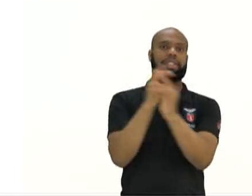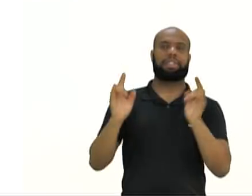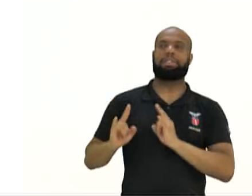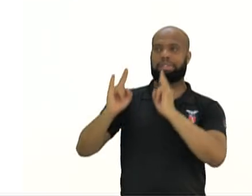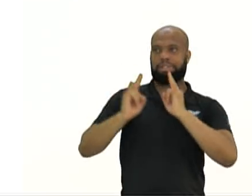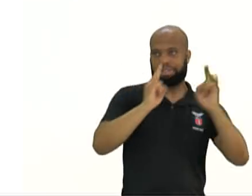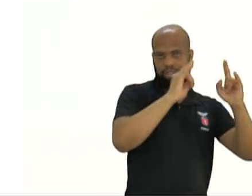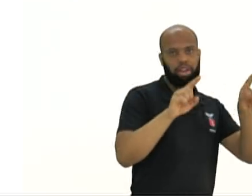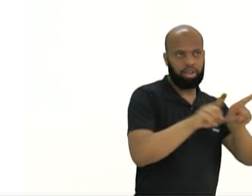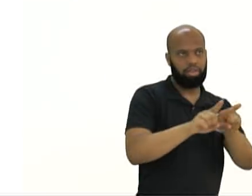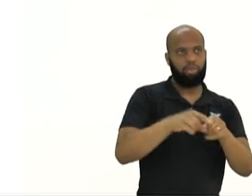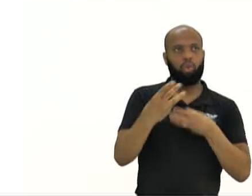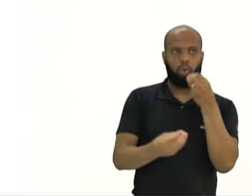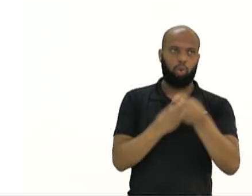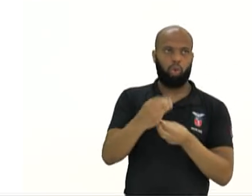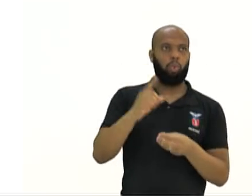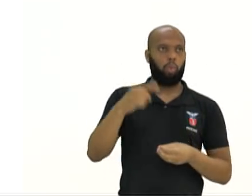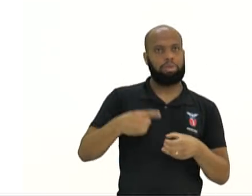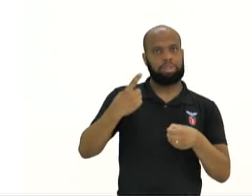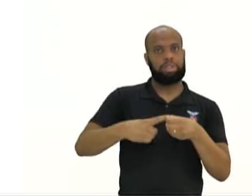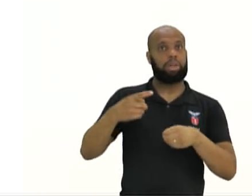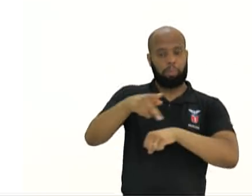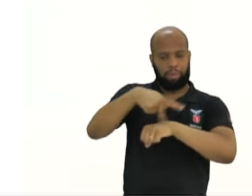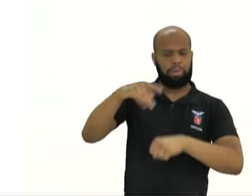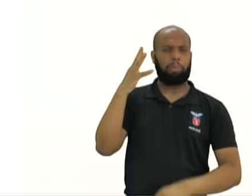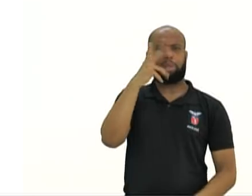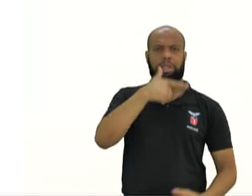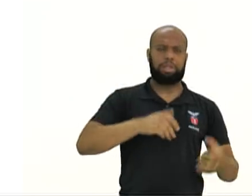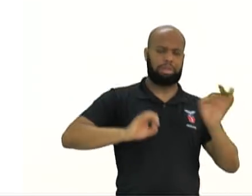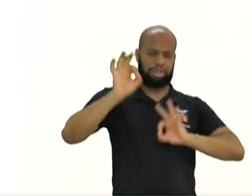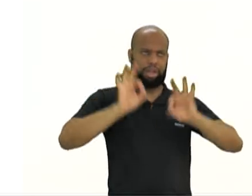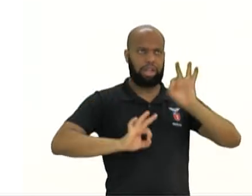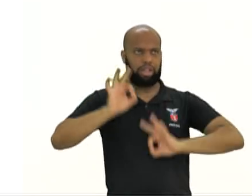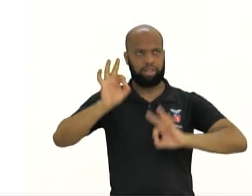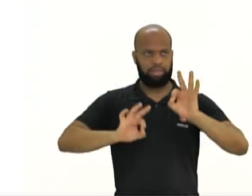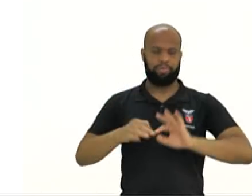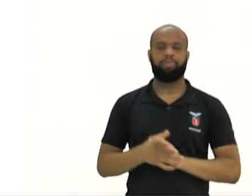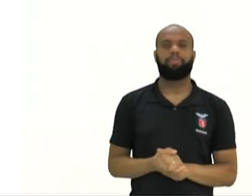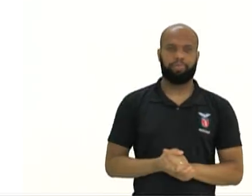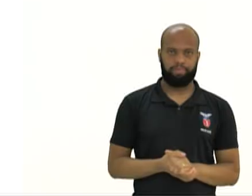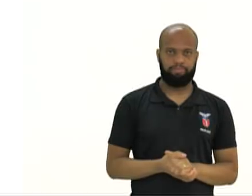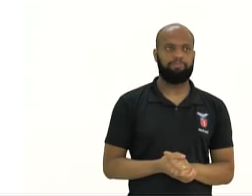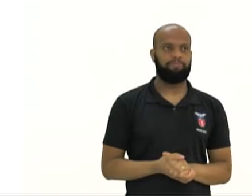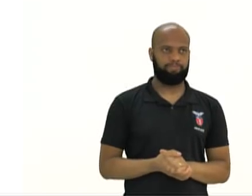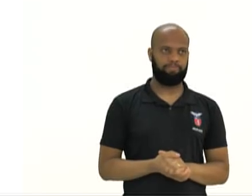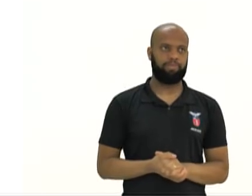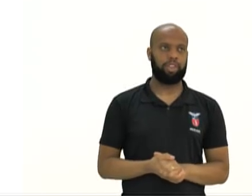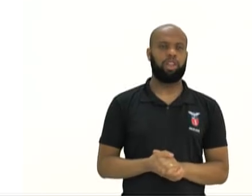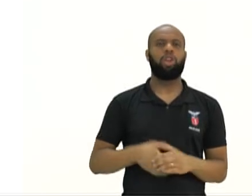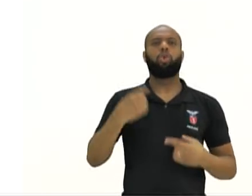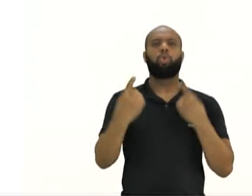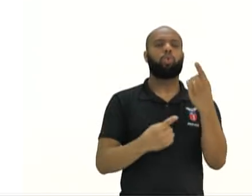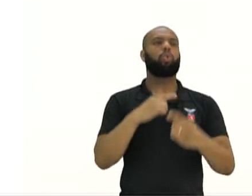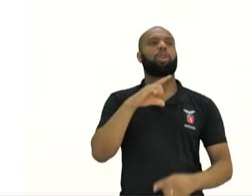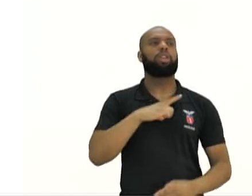da Austrália, um país muito bem organizado. Quais